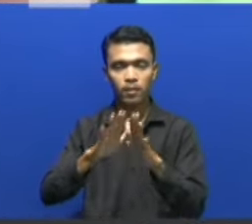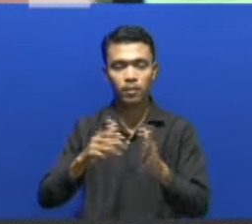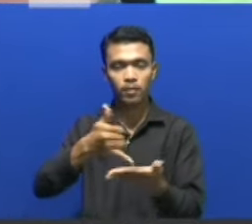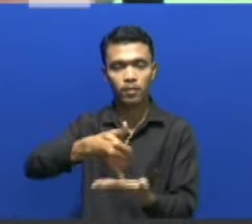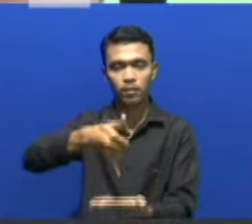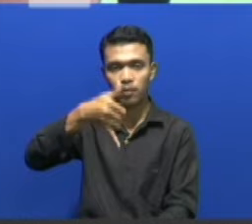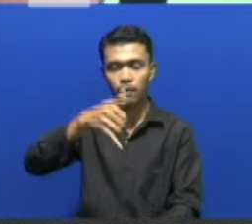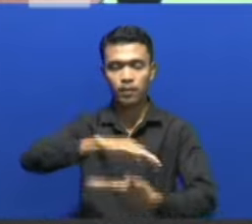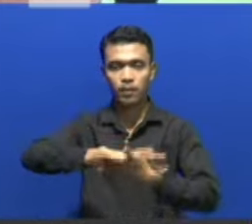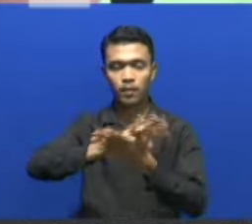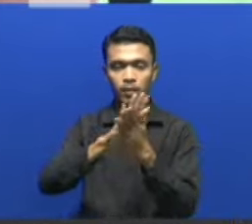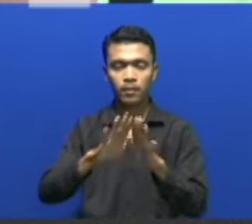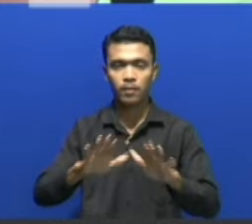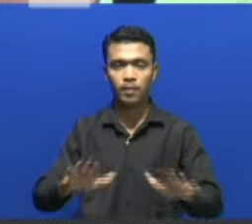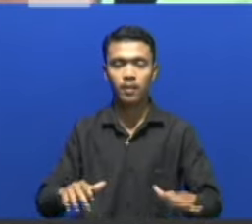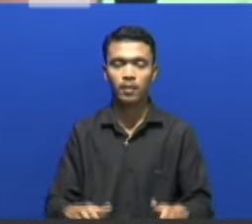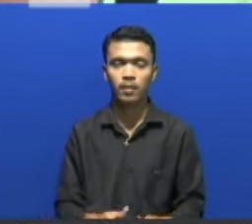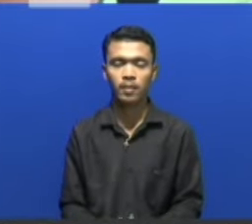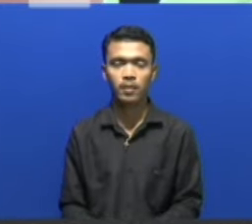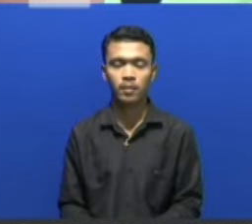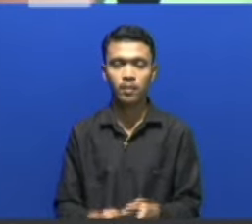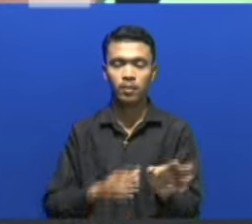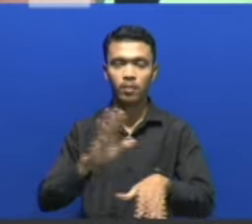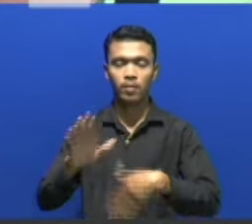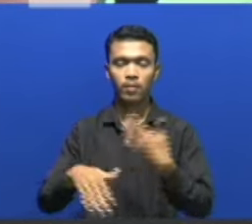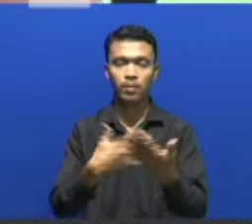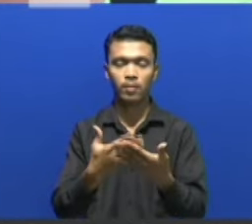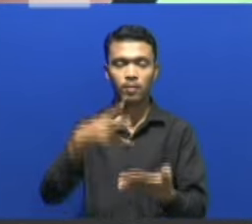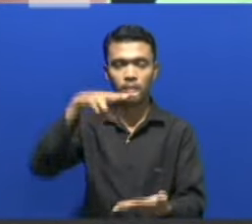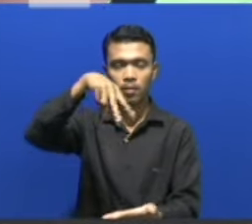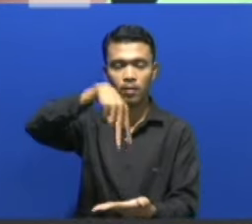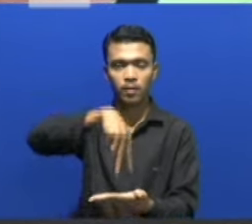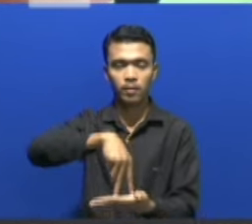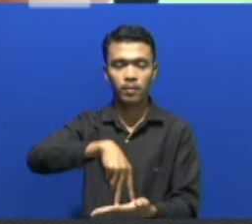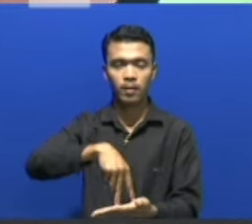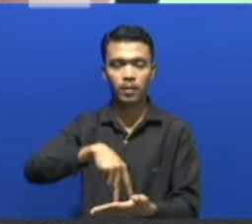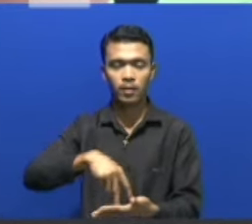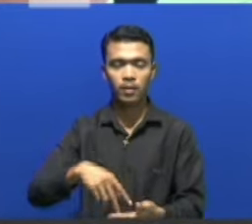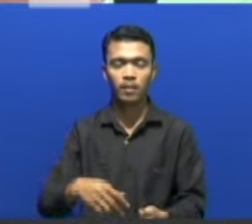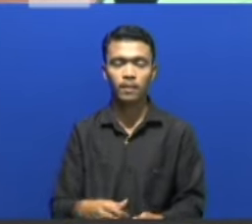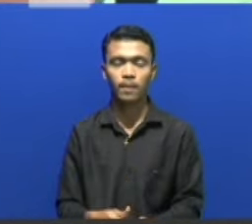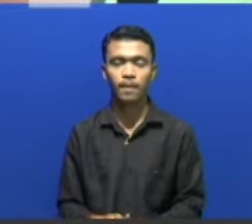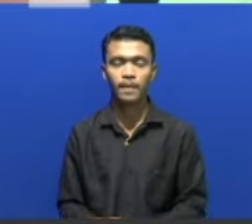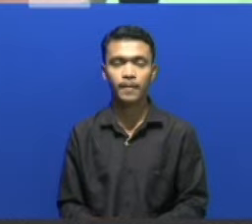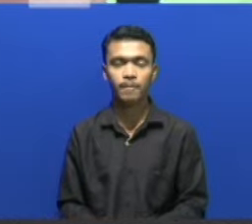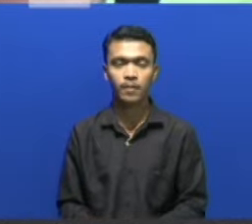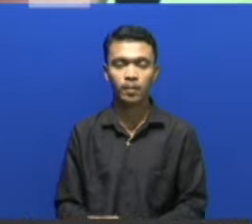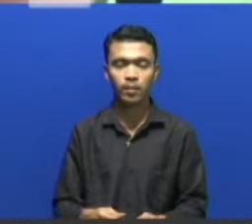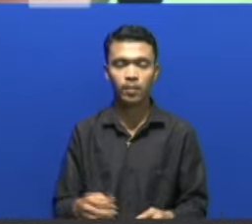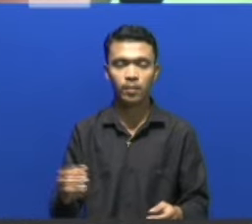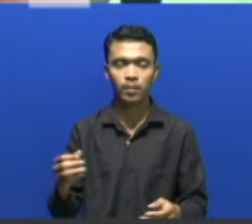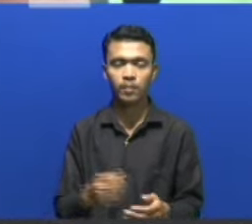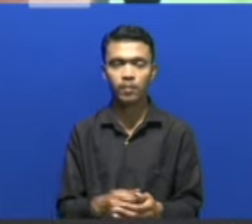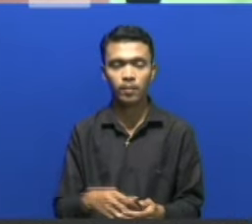ona sinal positivo da mai Timoran. Hotot atu hamrik metin ba firme na fatin hori atinzi tene mehi ukun